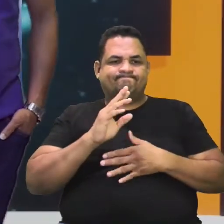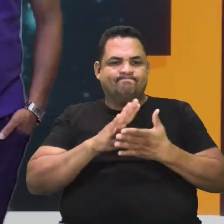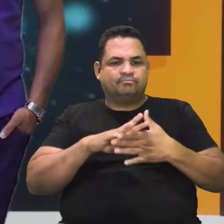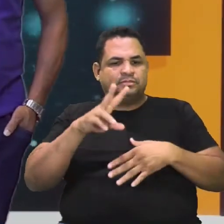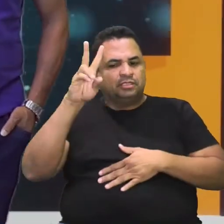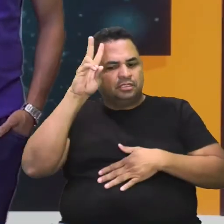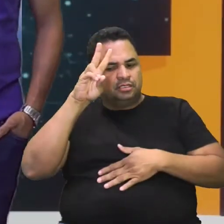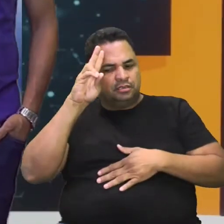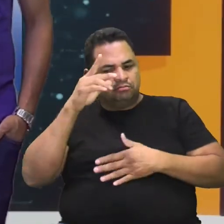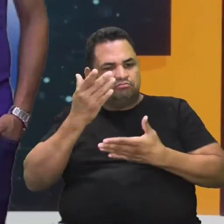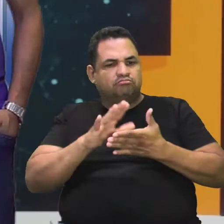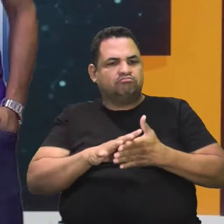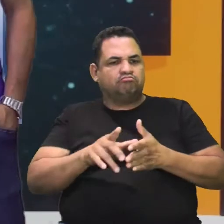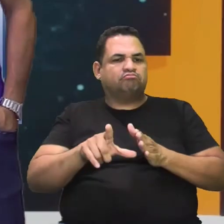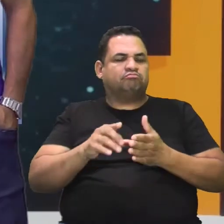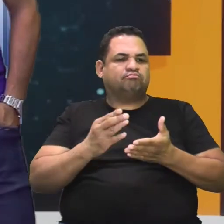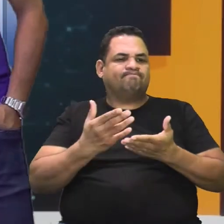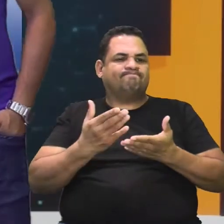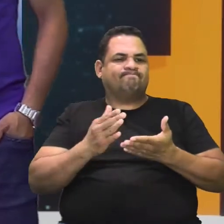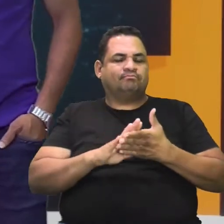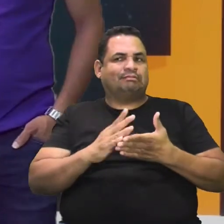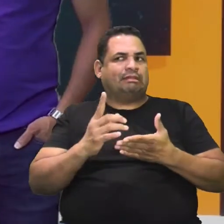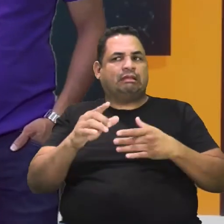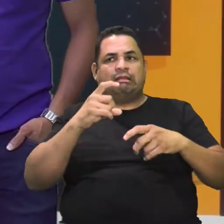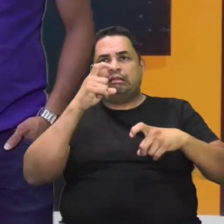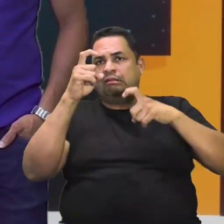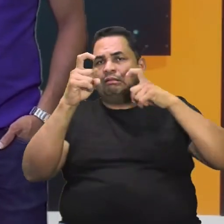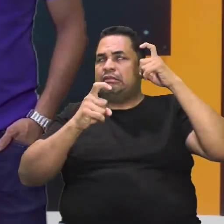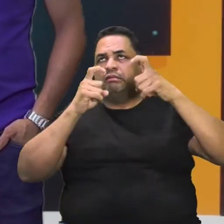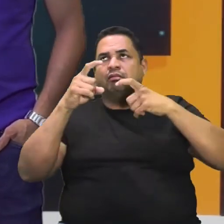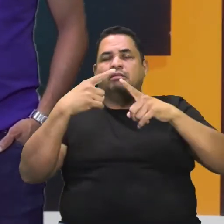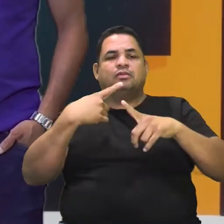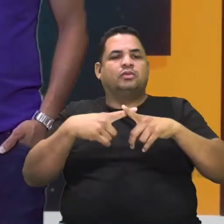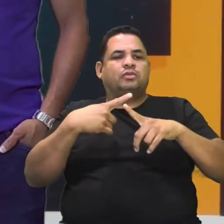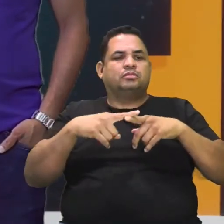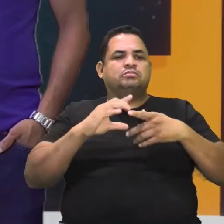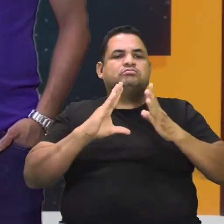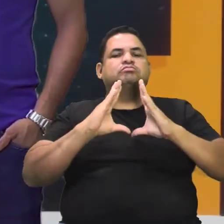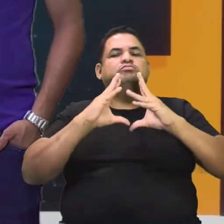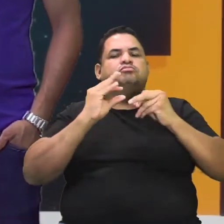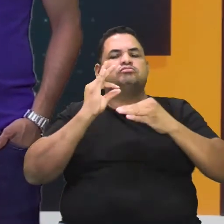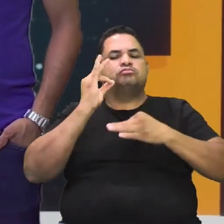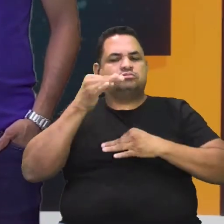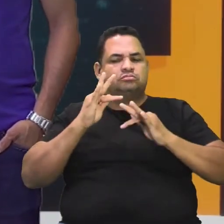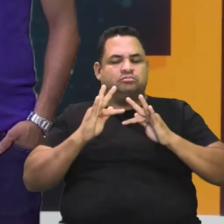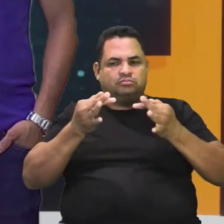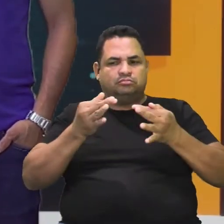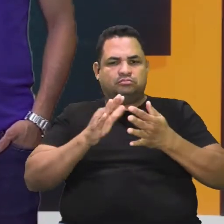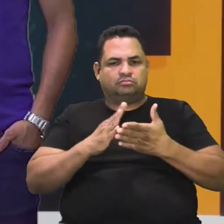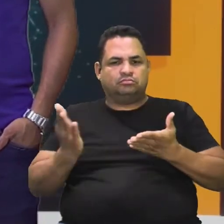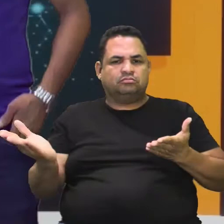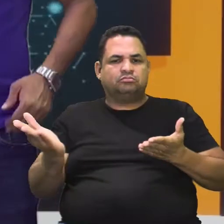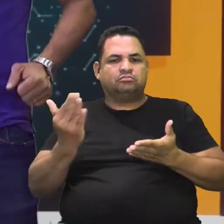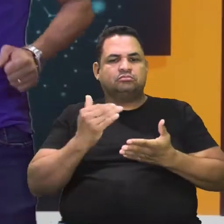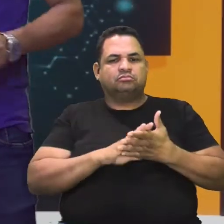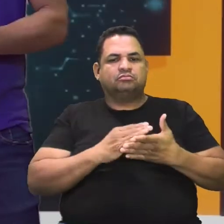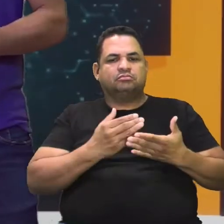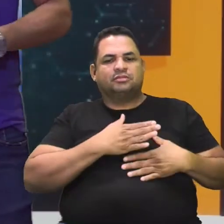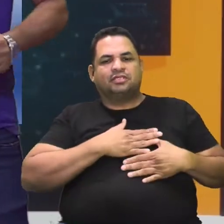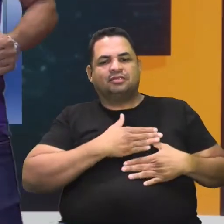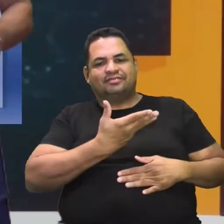é pré-requisito, como a gente falou, né? Então, não fique preocupado, porque tudo dá certo, tá? E aí vem o nosso